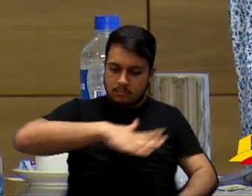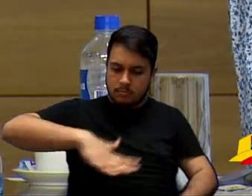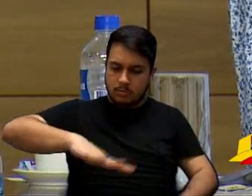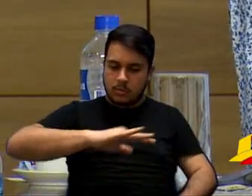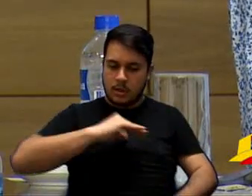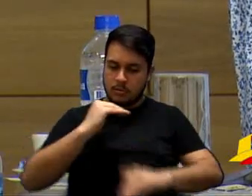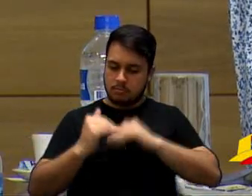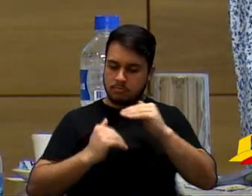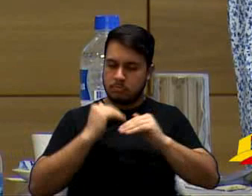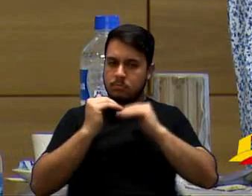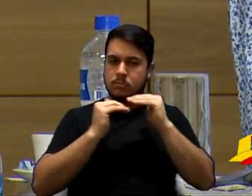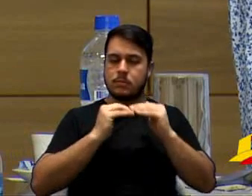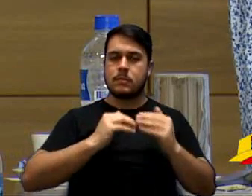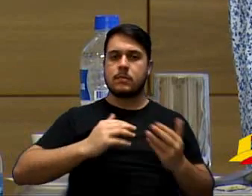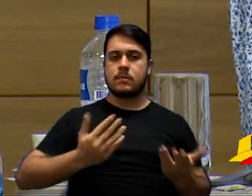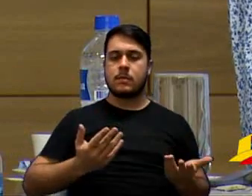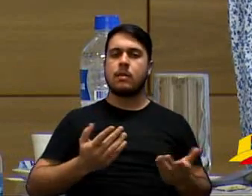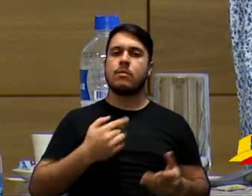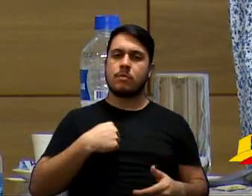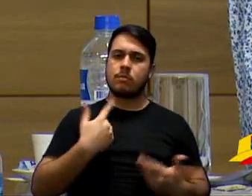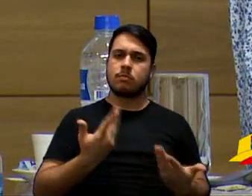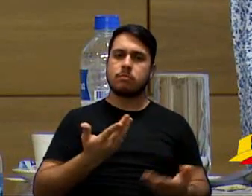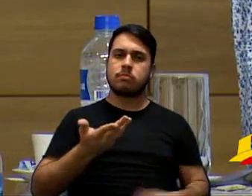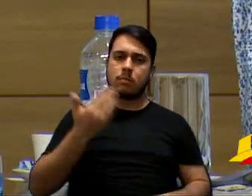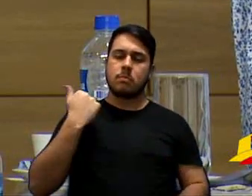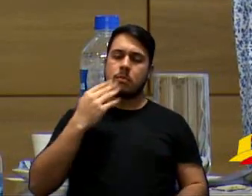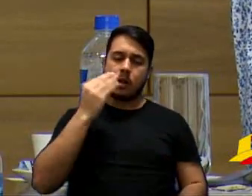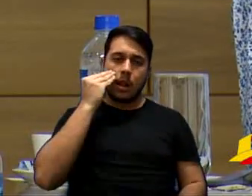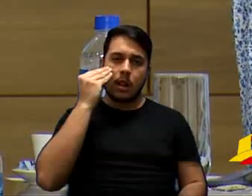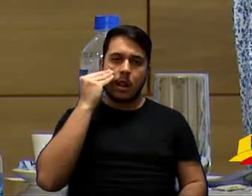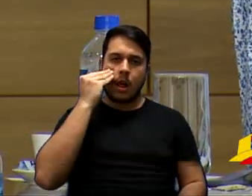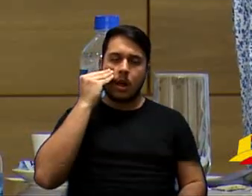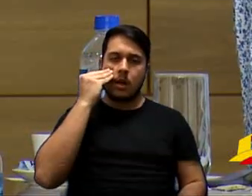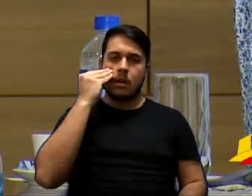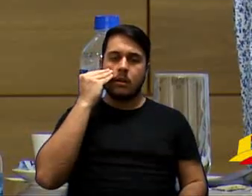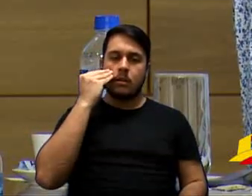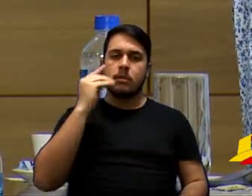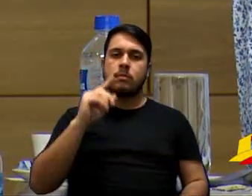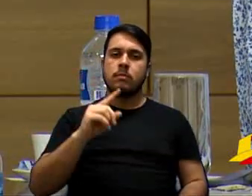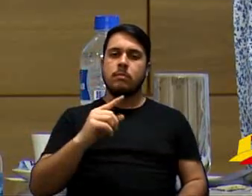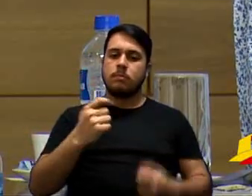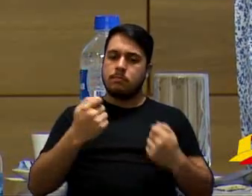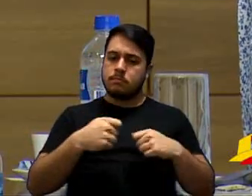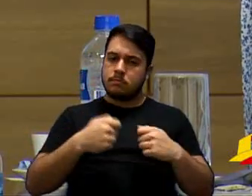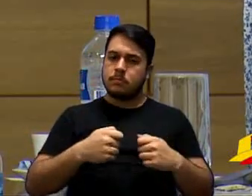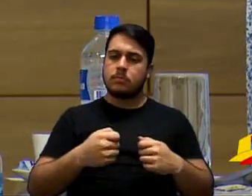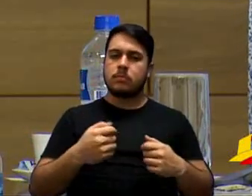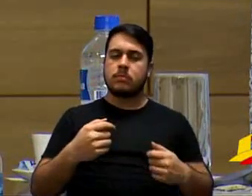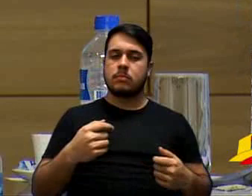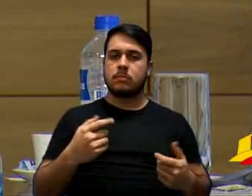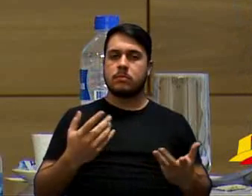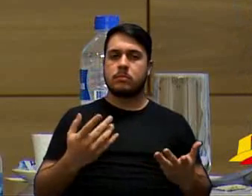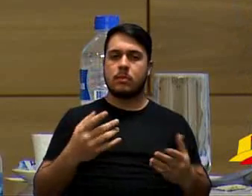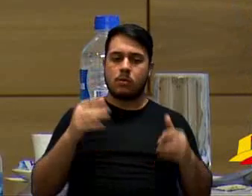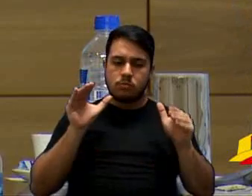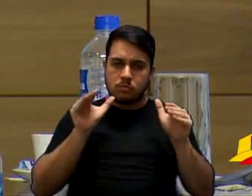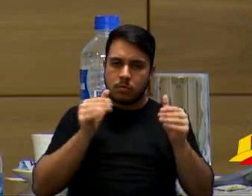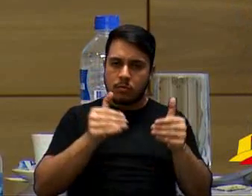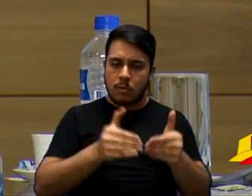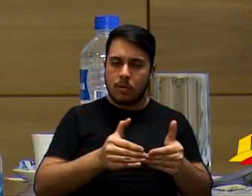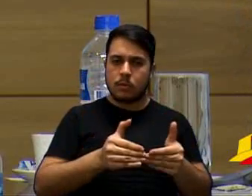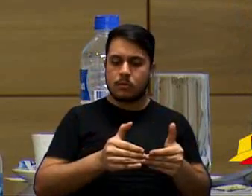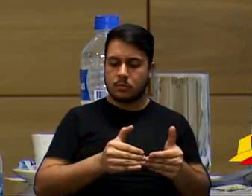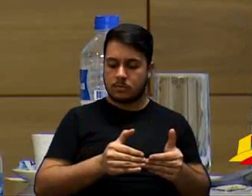dar um encaminhamento com relação a isso é eu ser mais objetivo com relação a isso então aí o